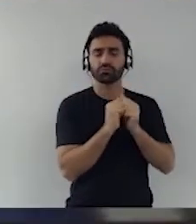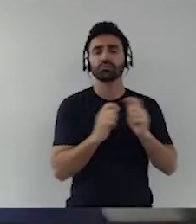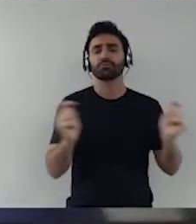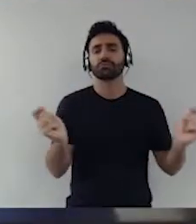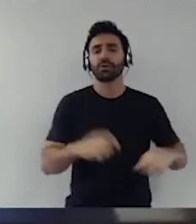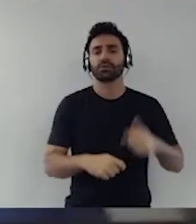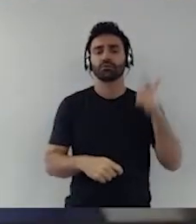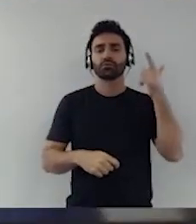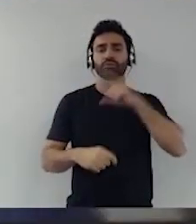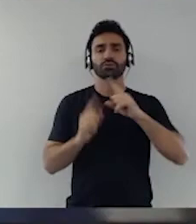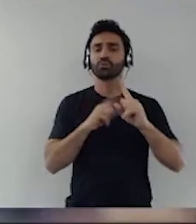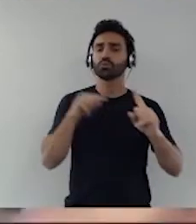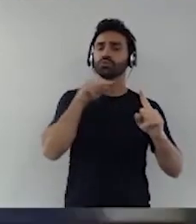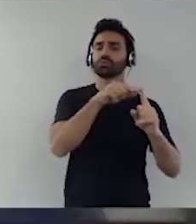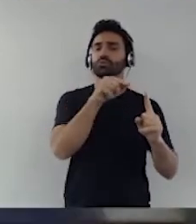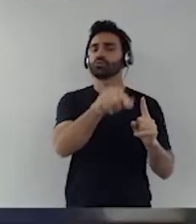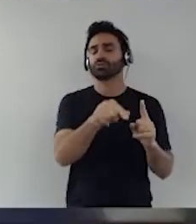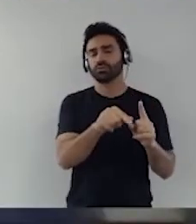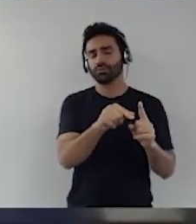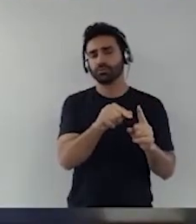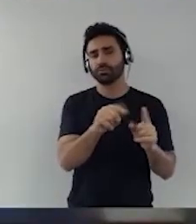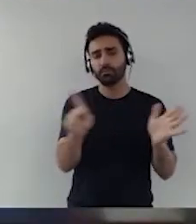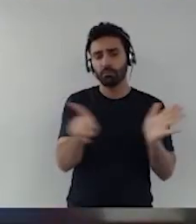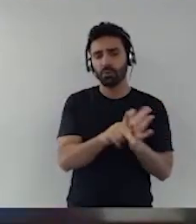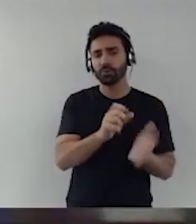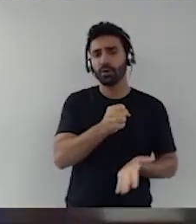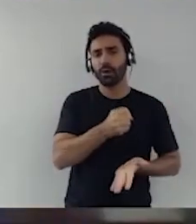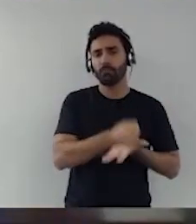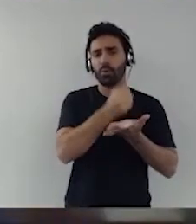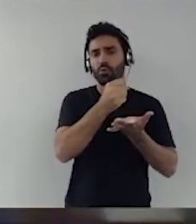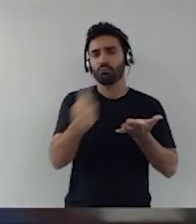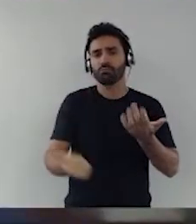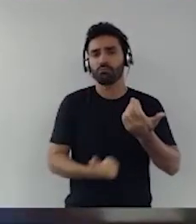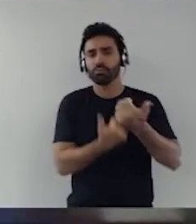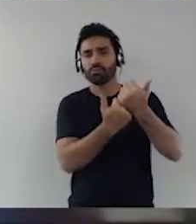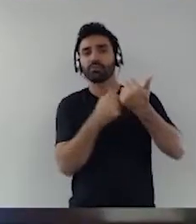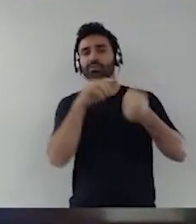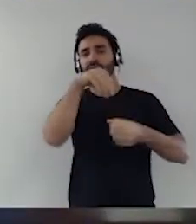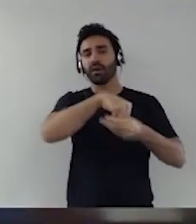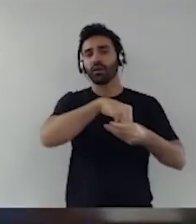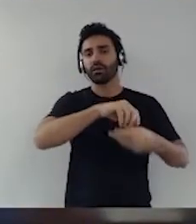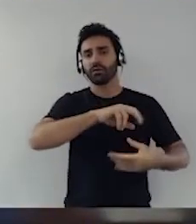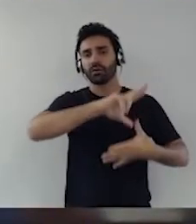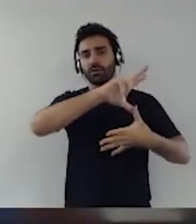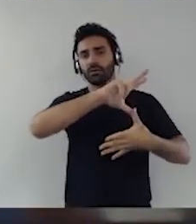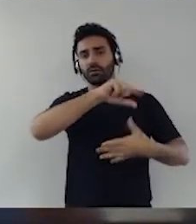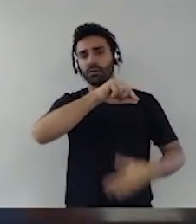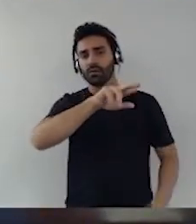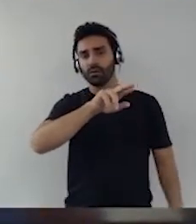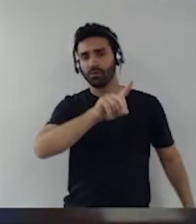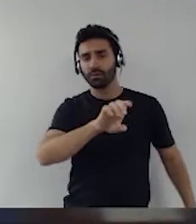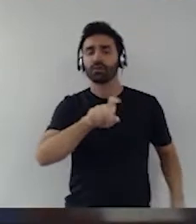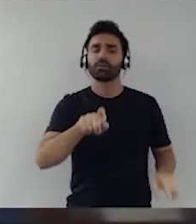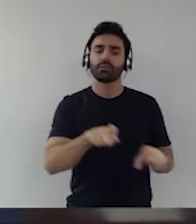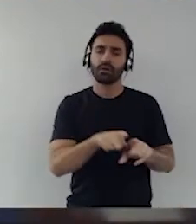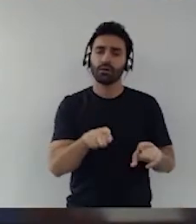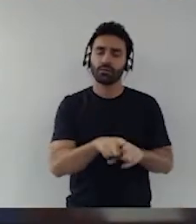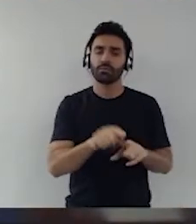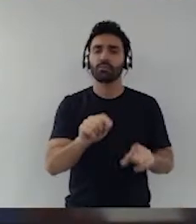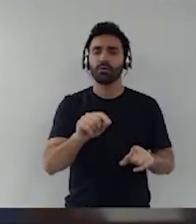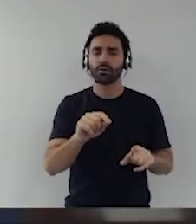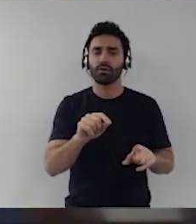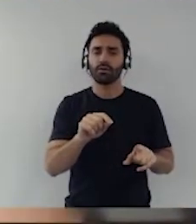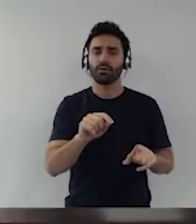incidir nos seus territórios latino-americanos e que permitam, dentro daquele conceito de rede e dentro da internacionalização